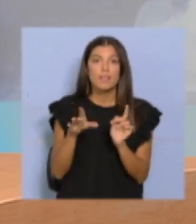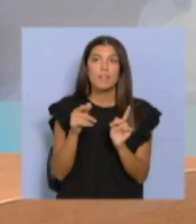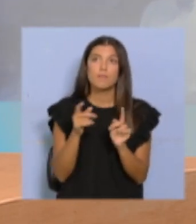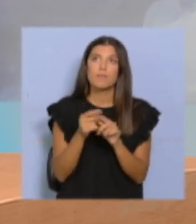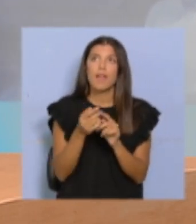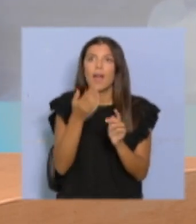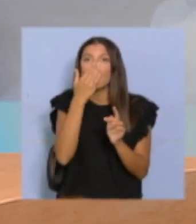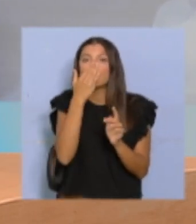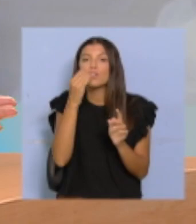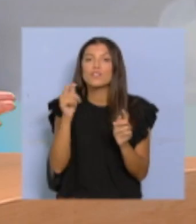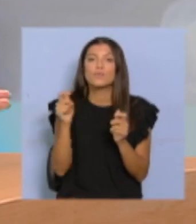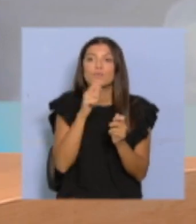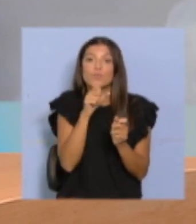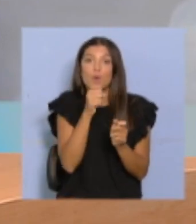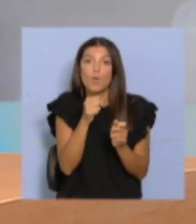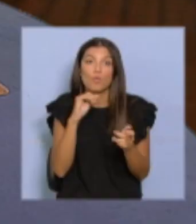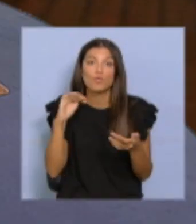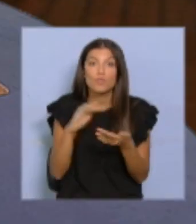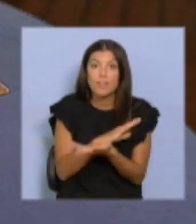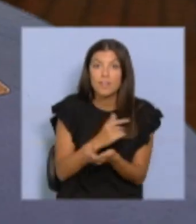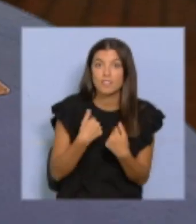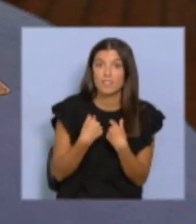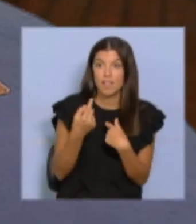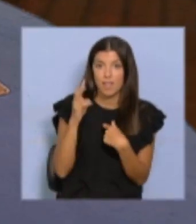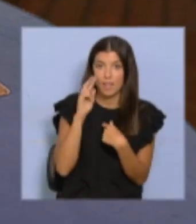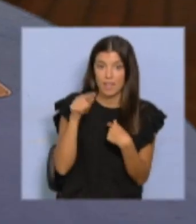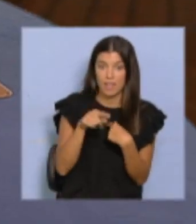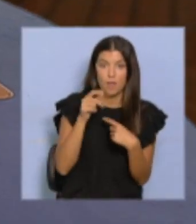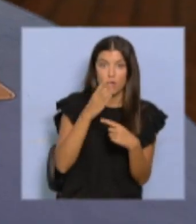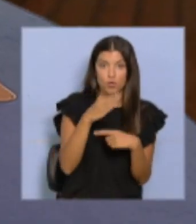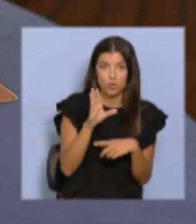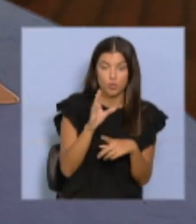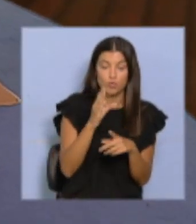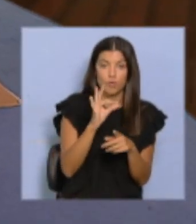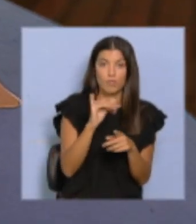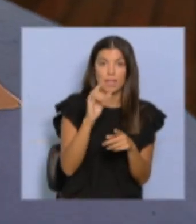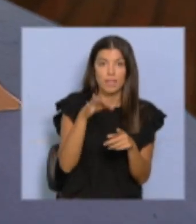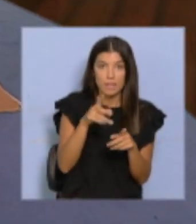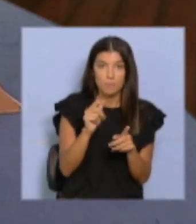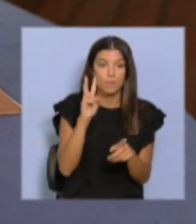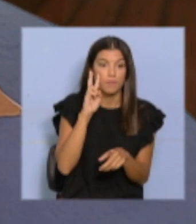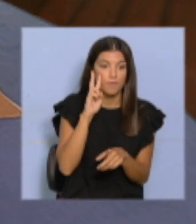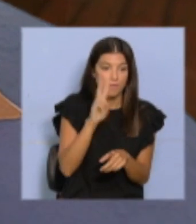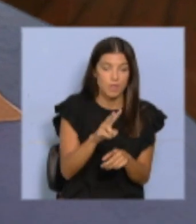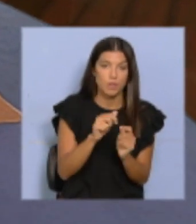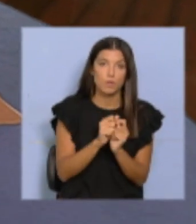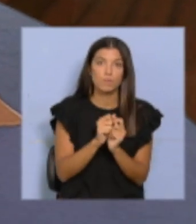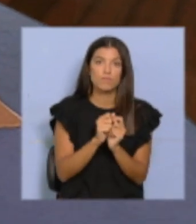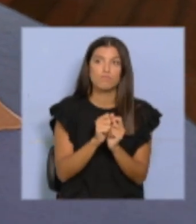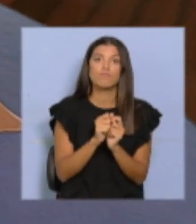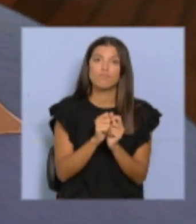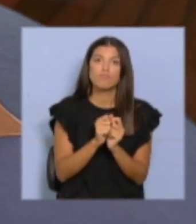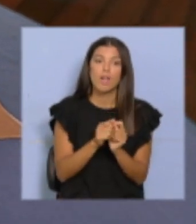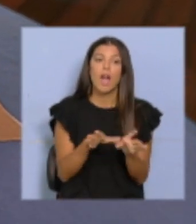ou seja, ele viu, ele ficou convencido, ele desafia os